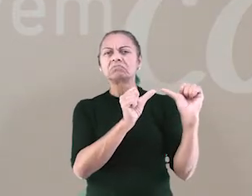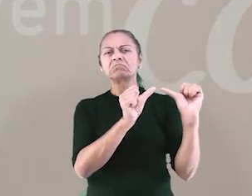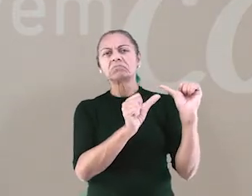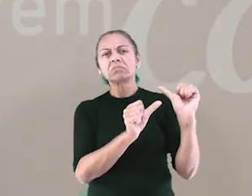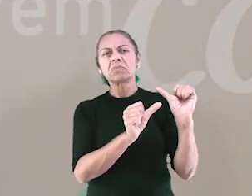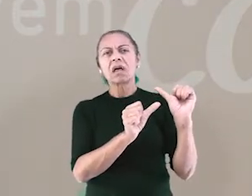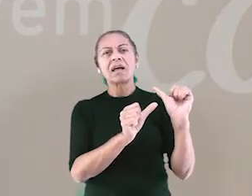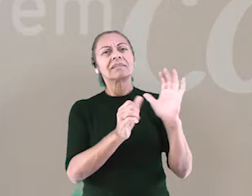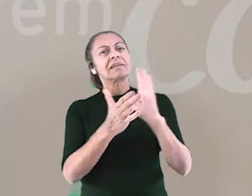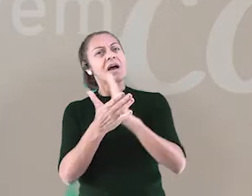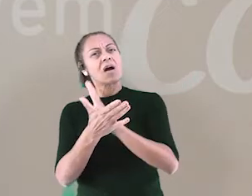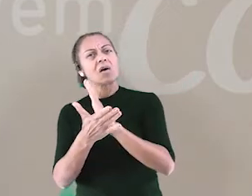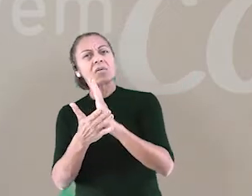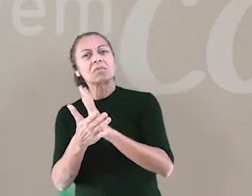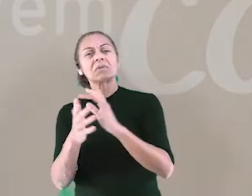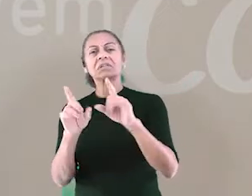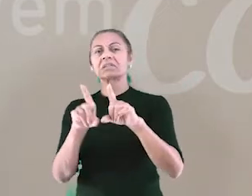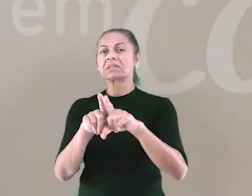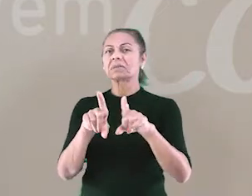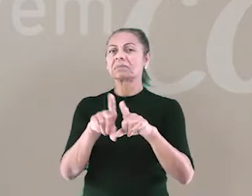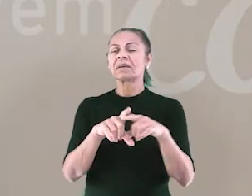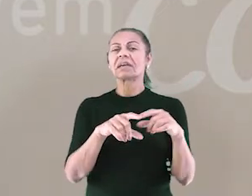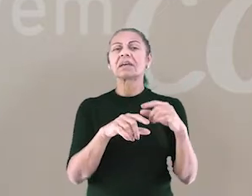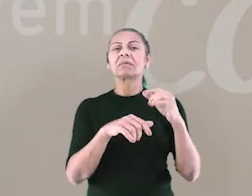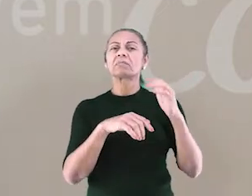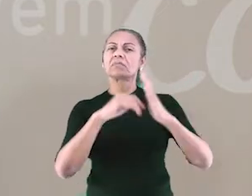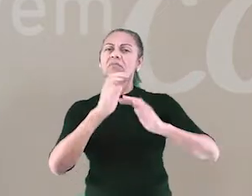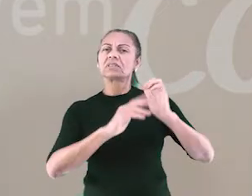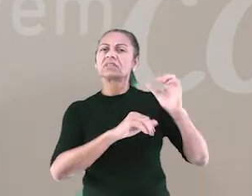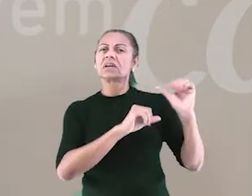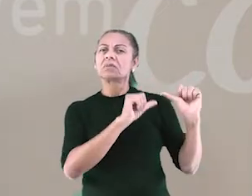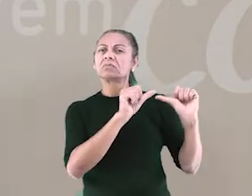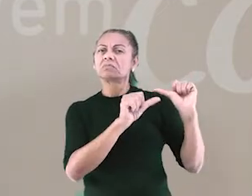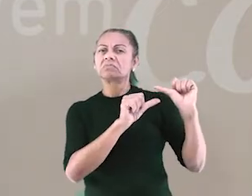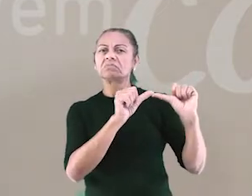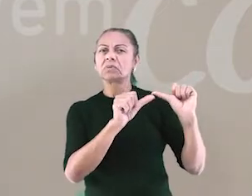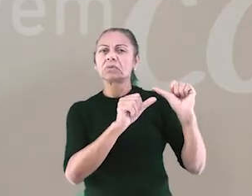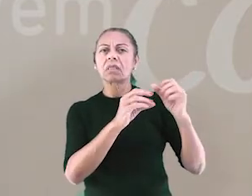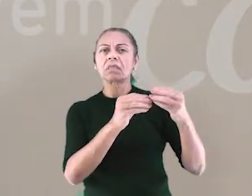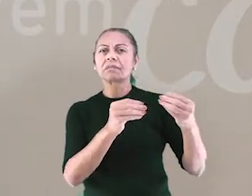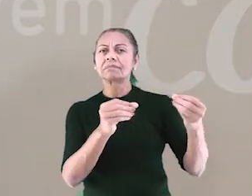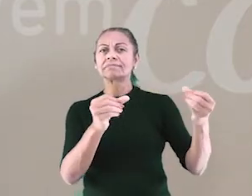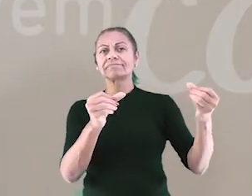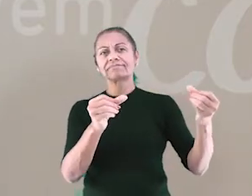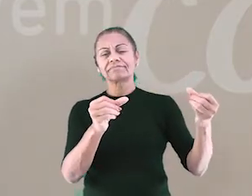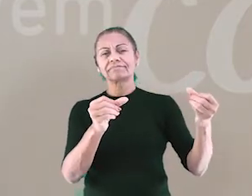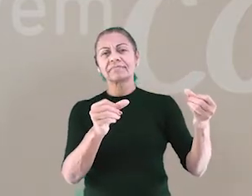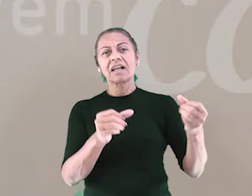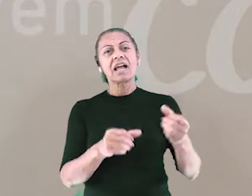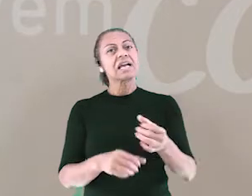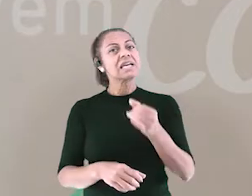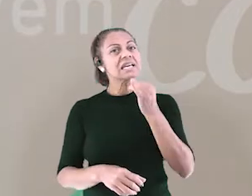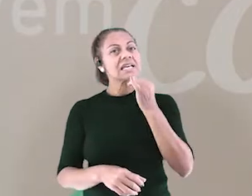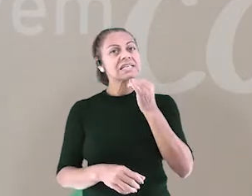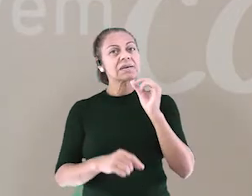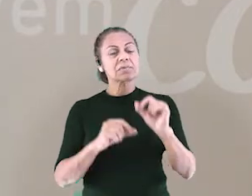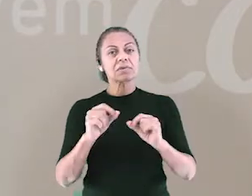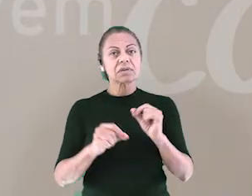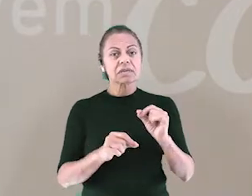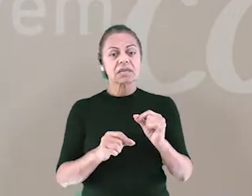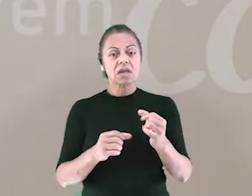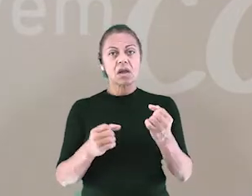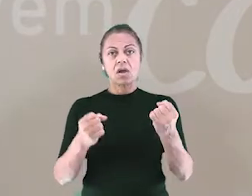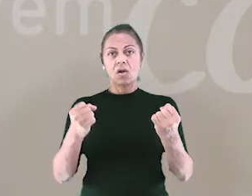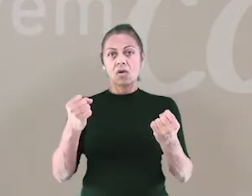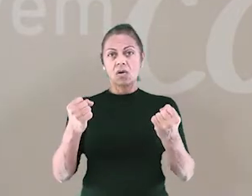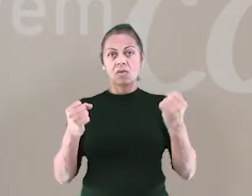o tempo. Algumas até deixam de existir, quando não são mais importantes, e outras surgiram há pouco tempo.